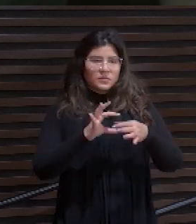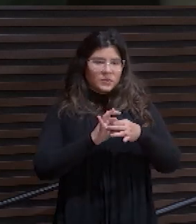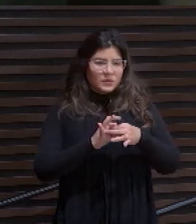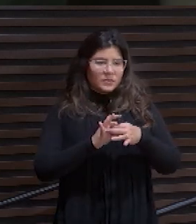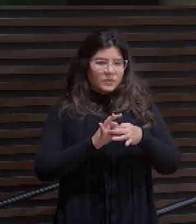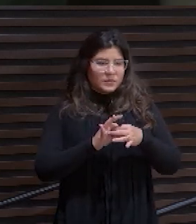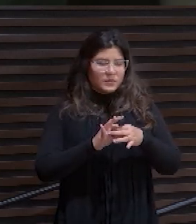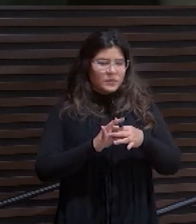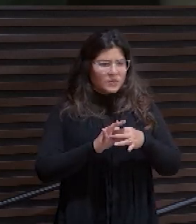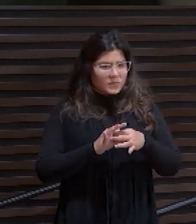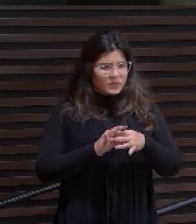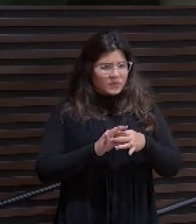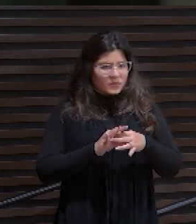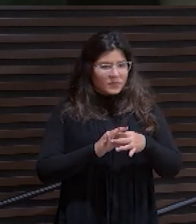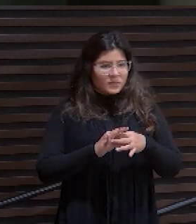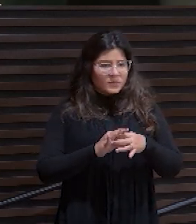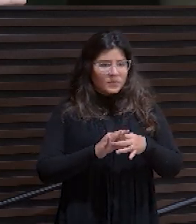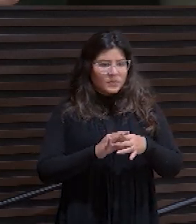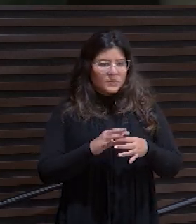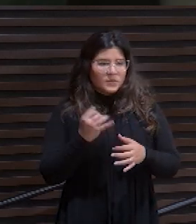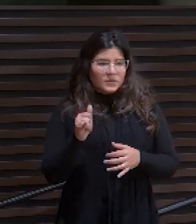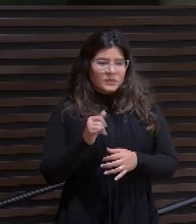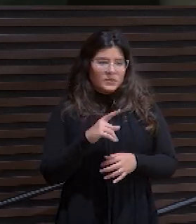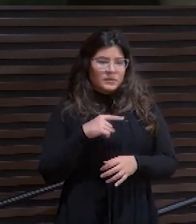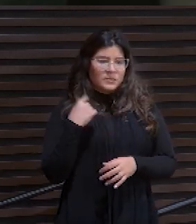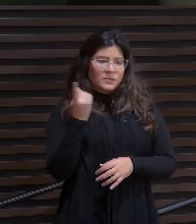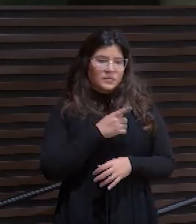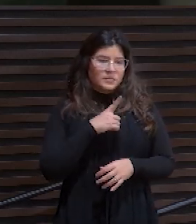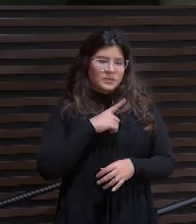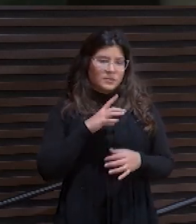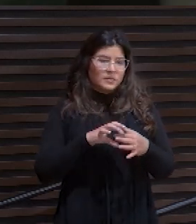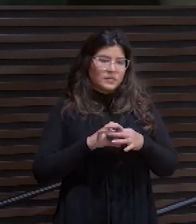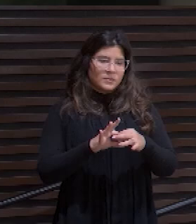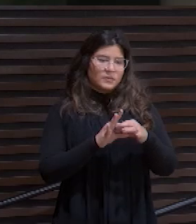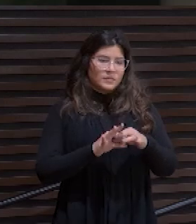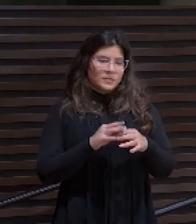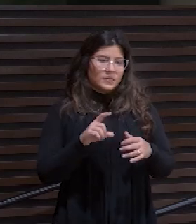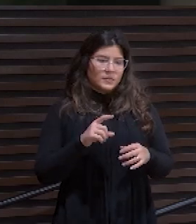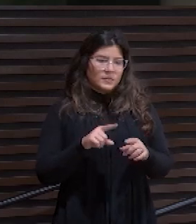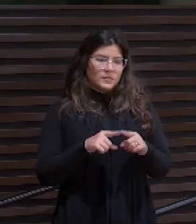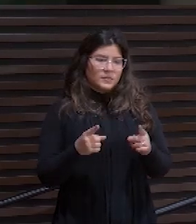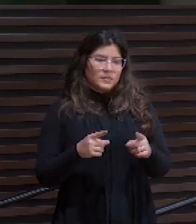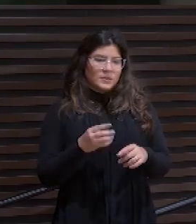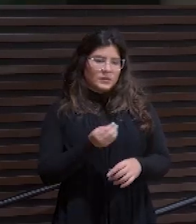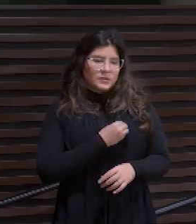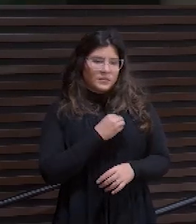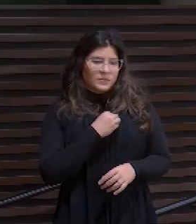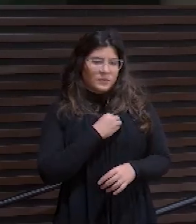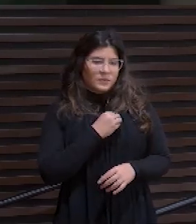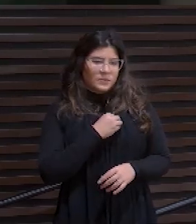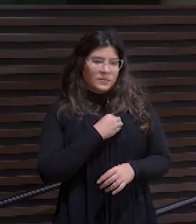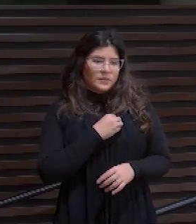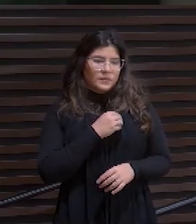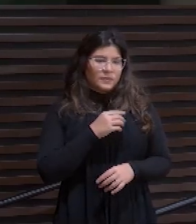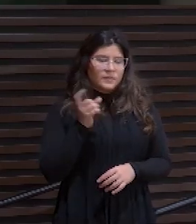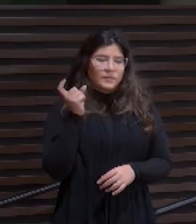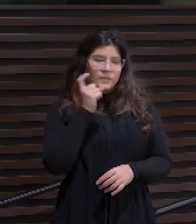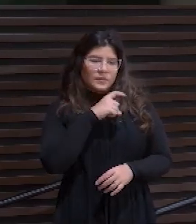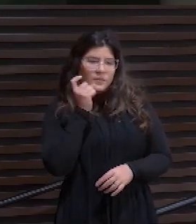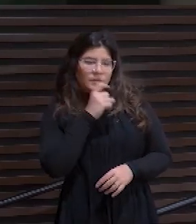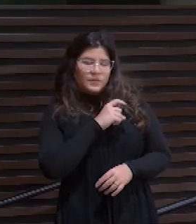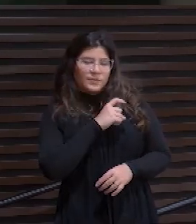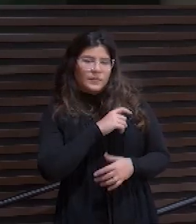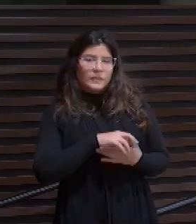Então, falar que você foi convertido a Cristo, sendo que nada nunca mudou em sua vida, é uma ideia carnal e